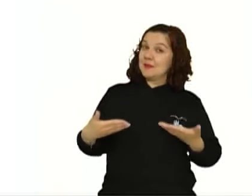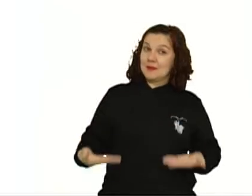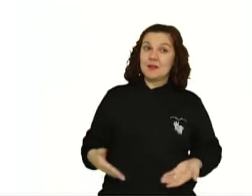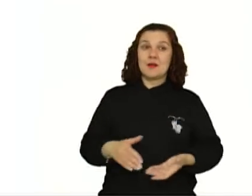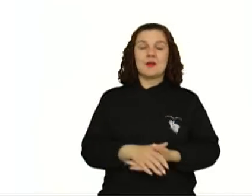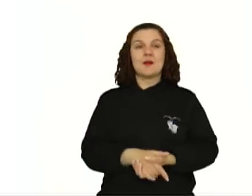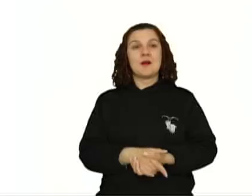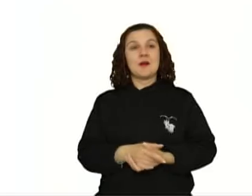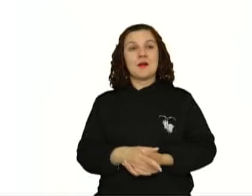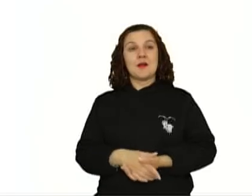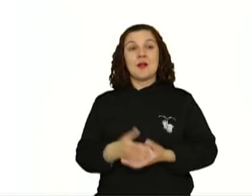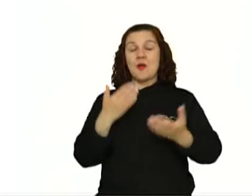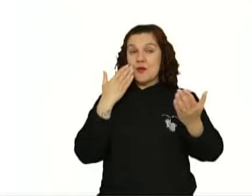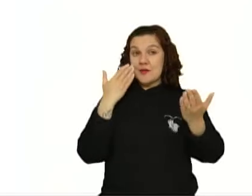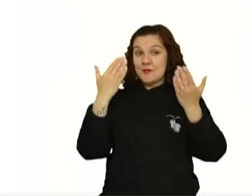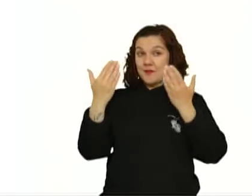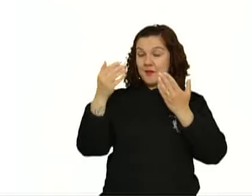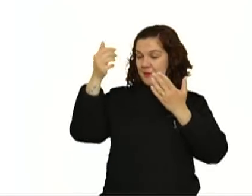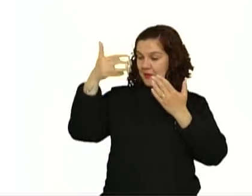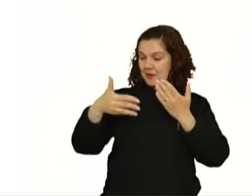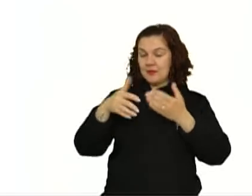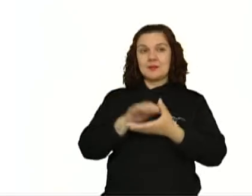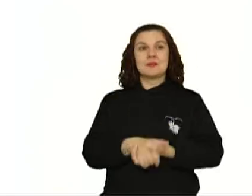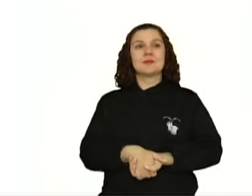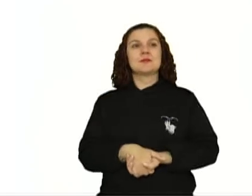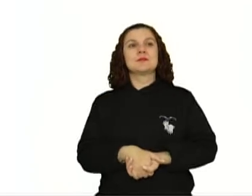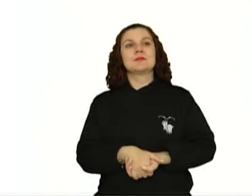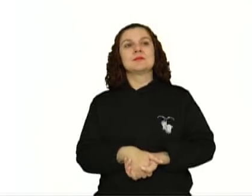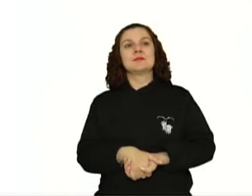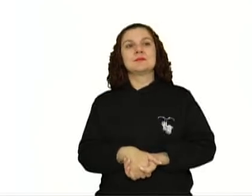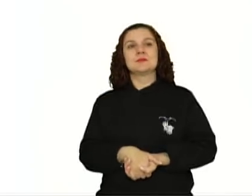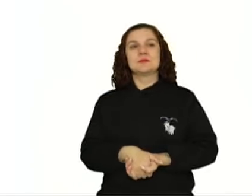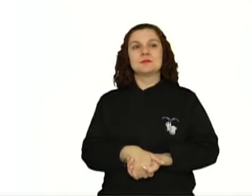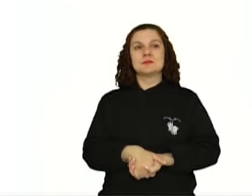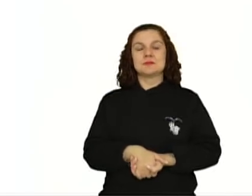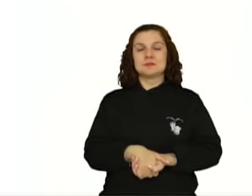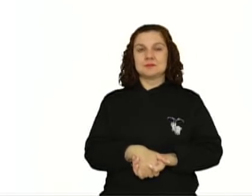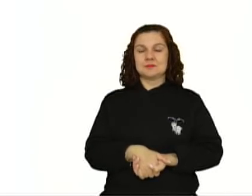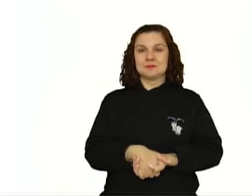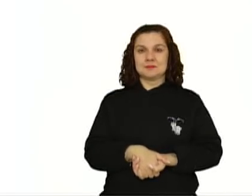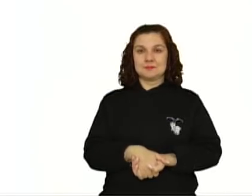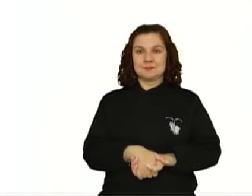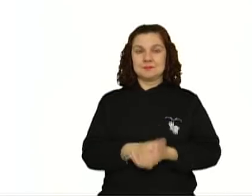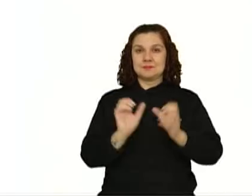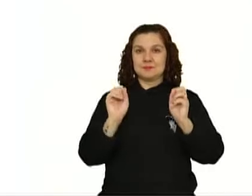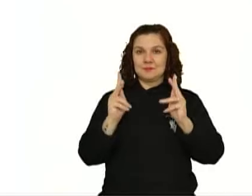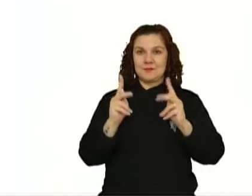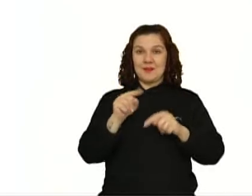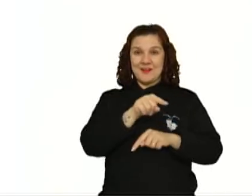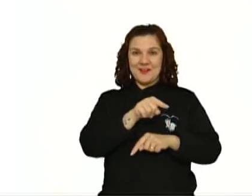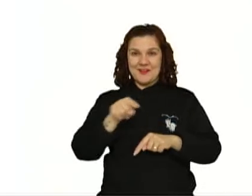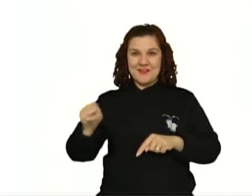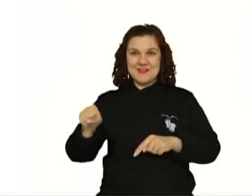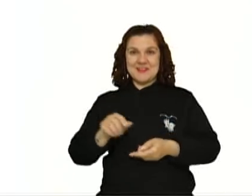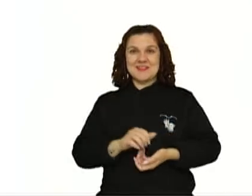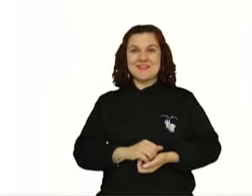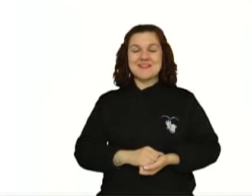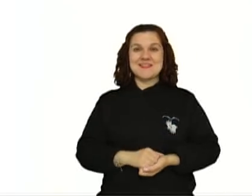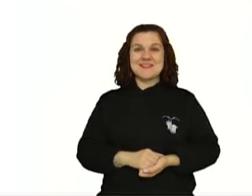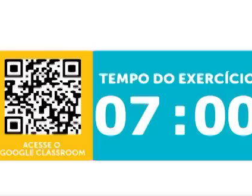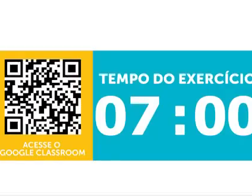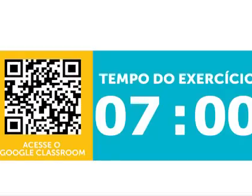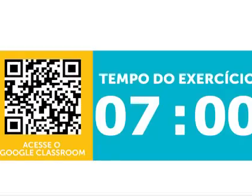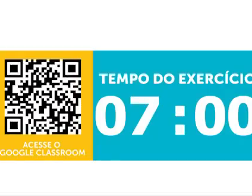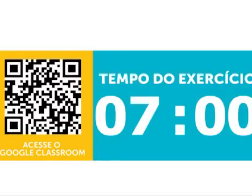vamos verificar direitinho lá e vamos ali marcar, ok? Agora com vocês.